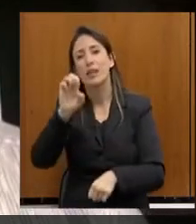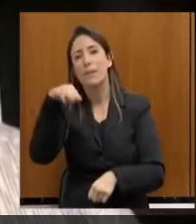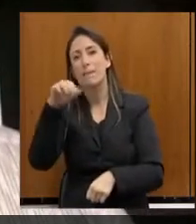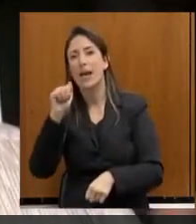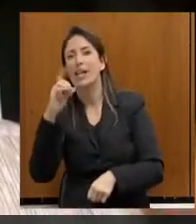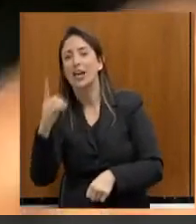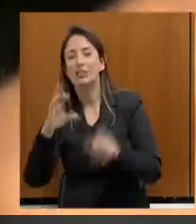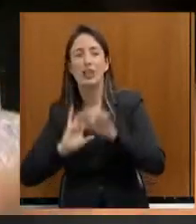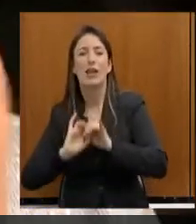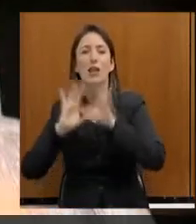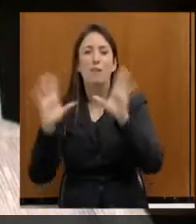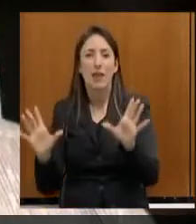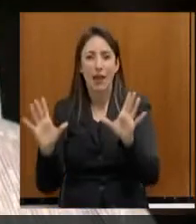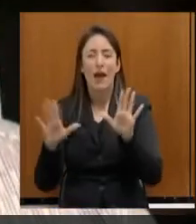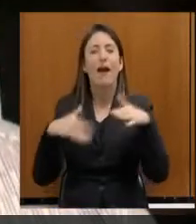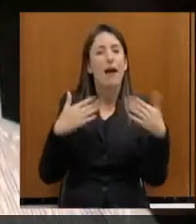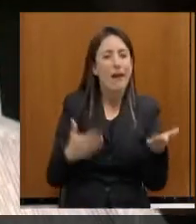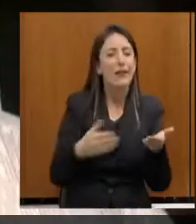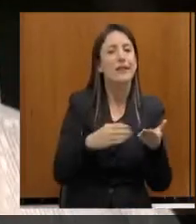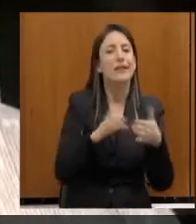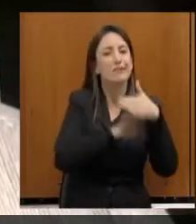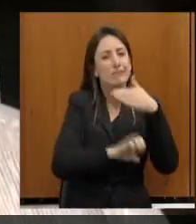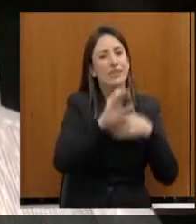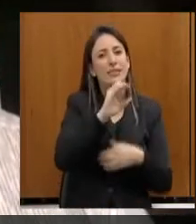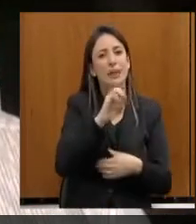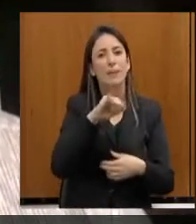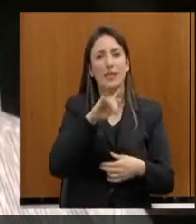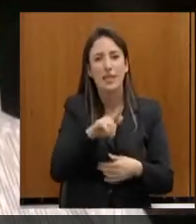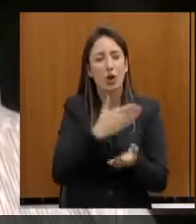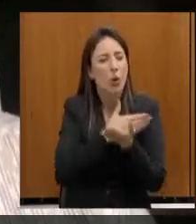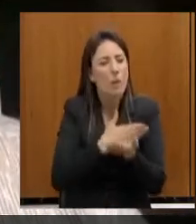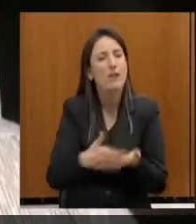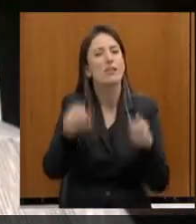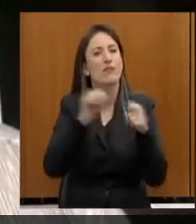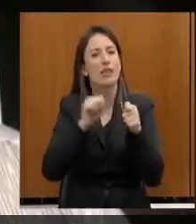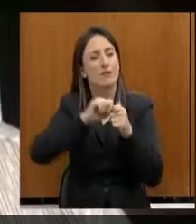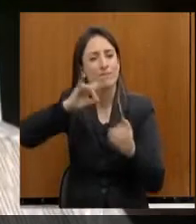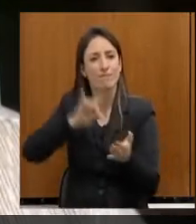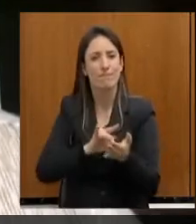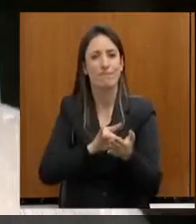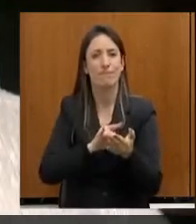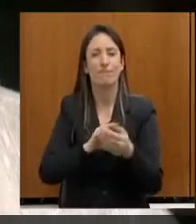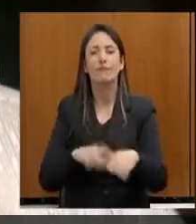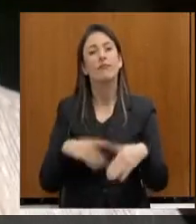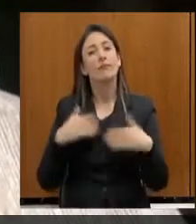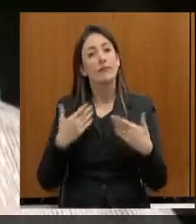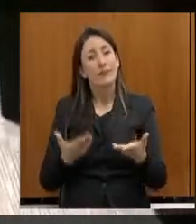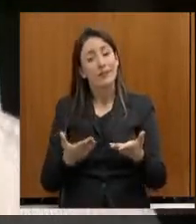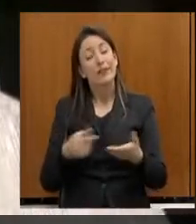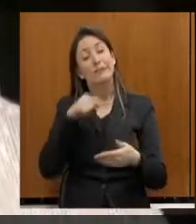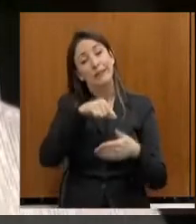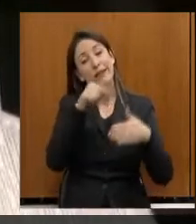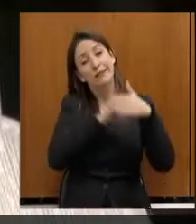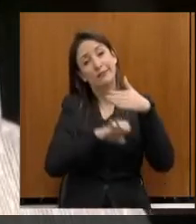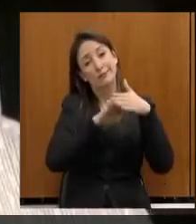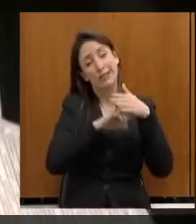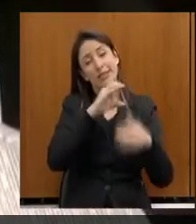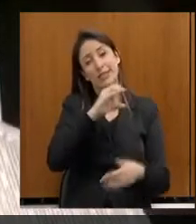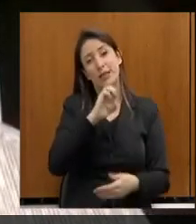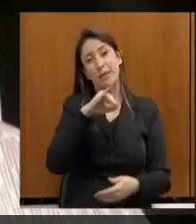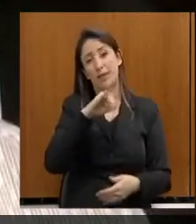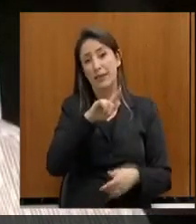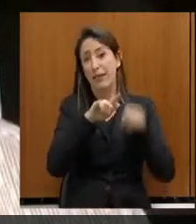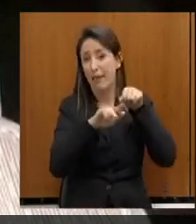para que a ser League possa efetivar esse projeto Esta é a alegação da própria pele olha